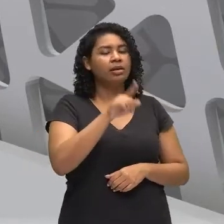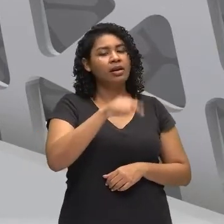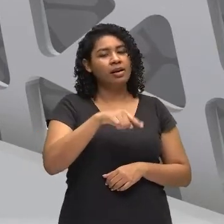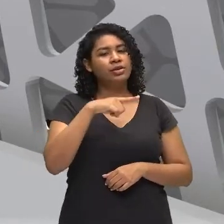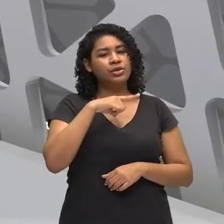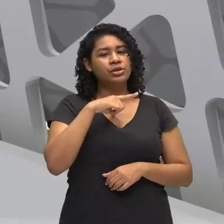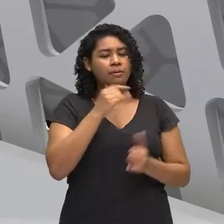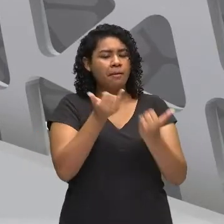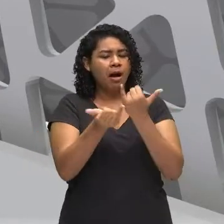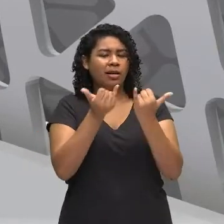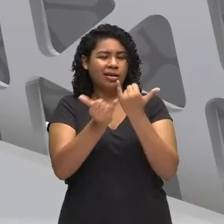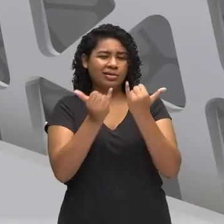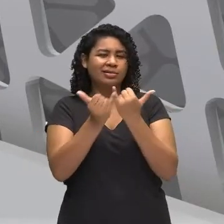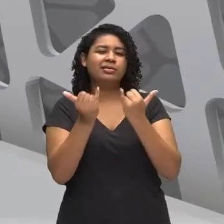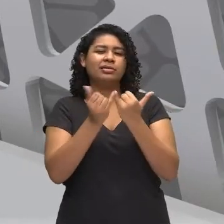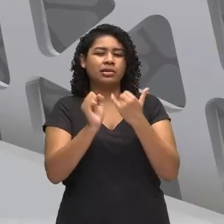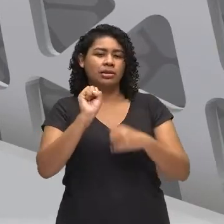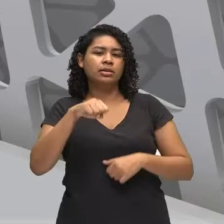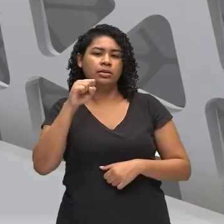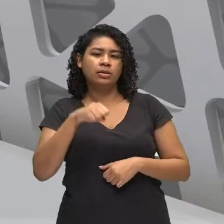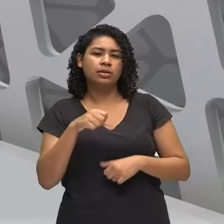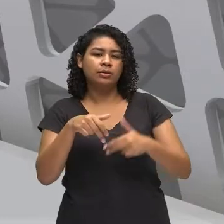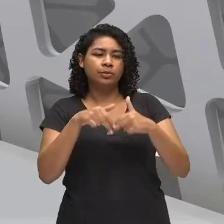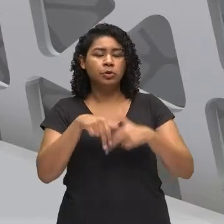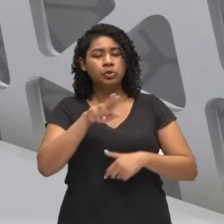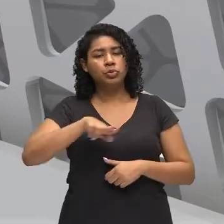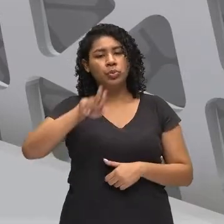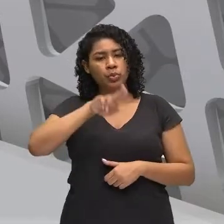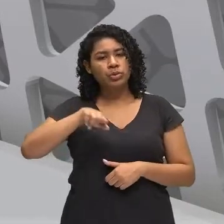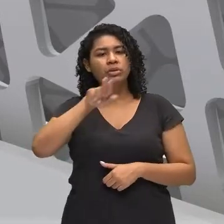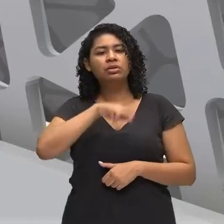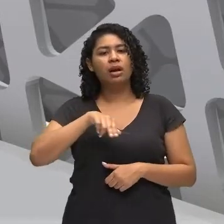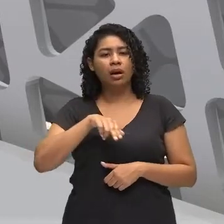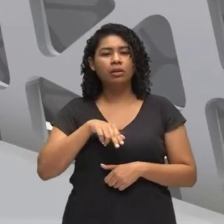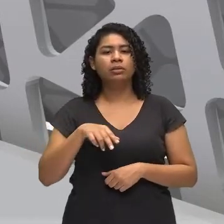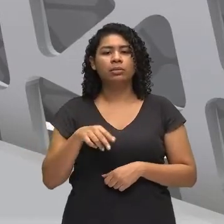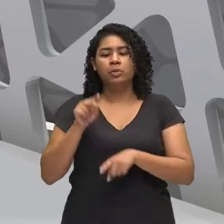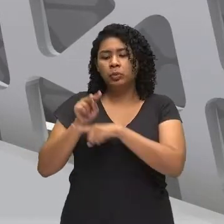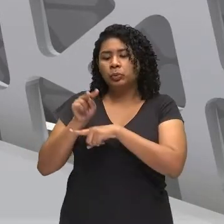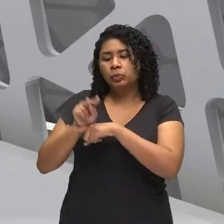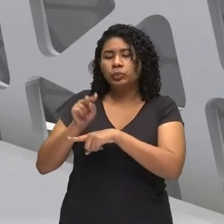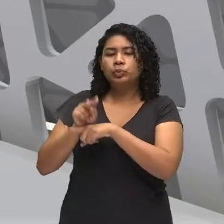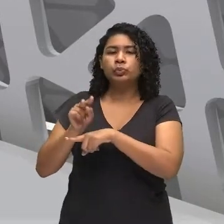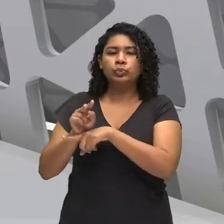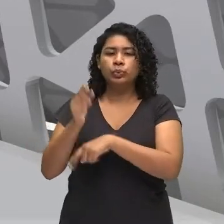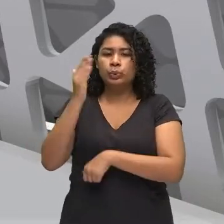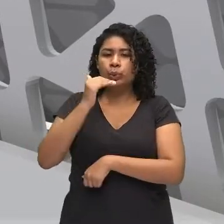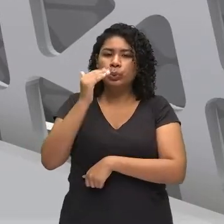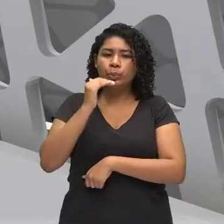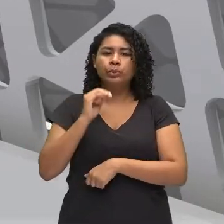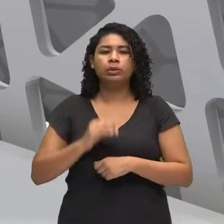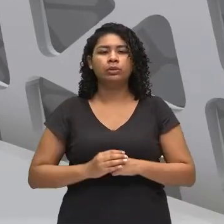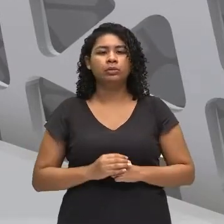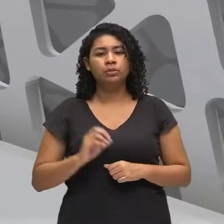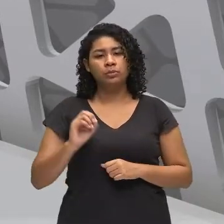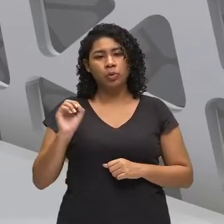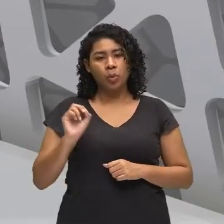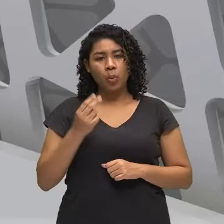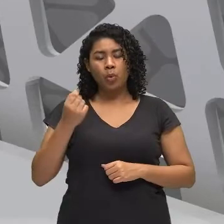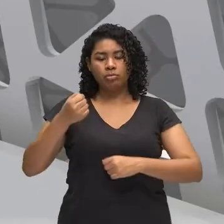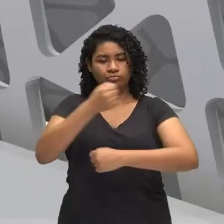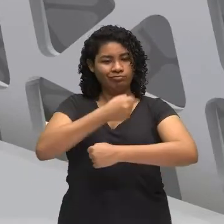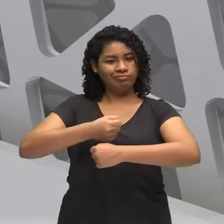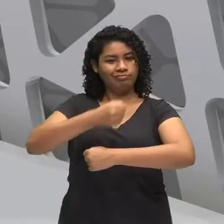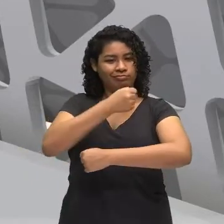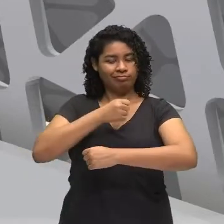se assemelhavam a muitas delas e que também poderiam ser utilizadas na preservação de alimentos ou mesmo também no processo do preparo,